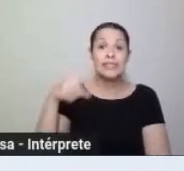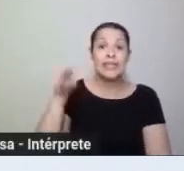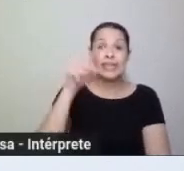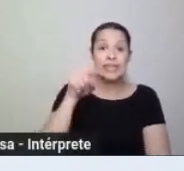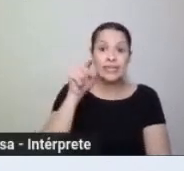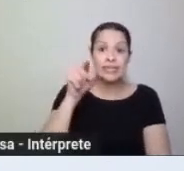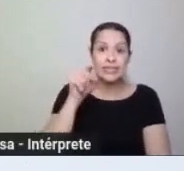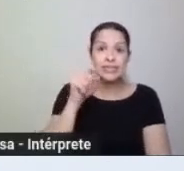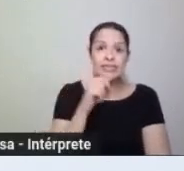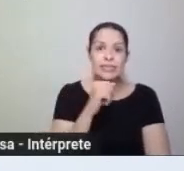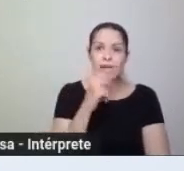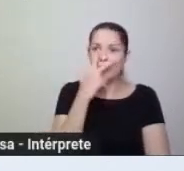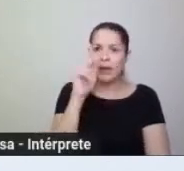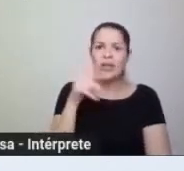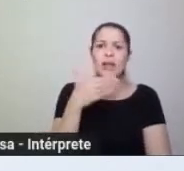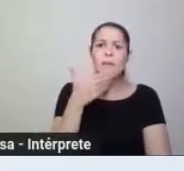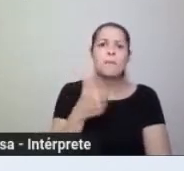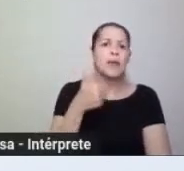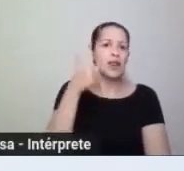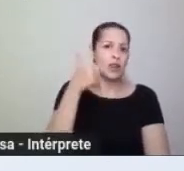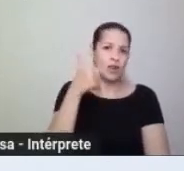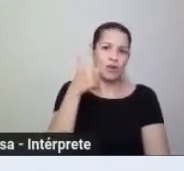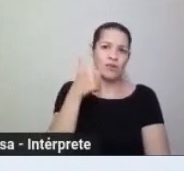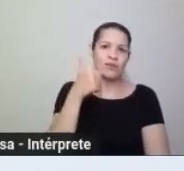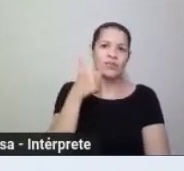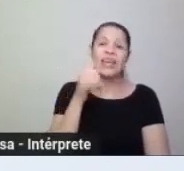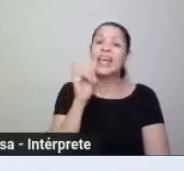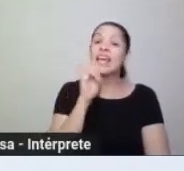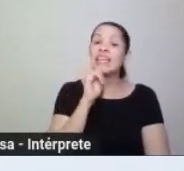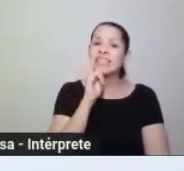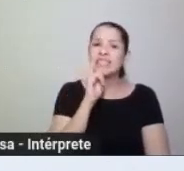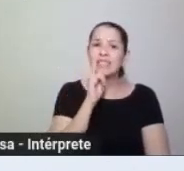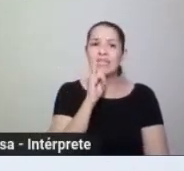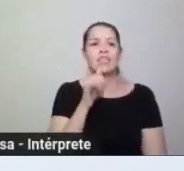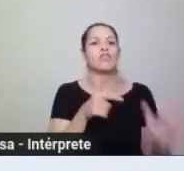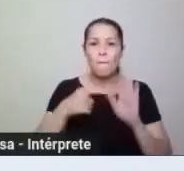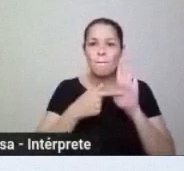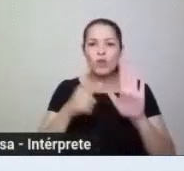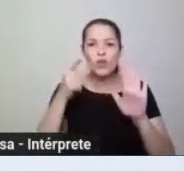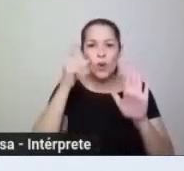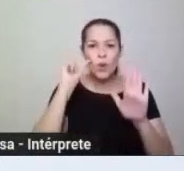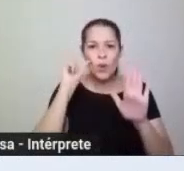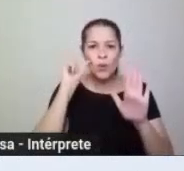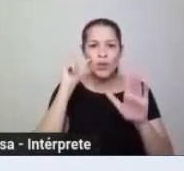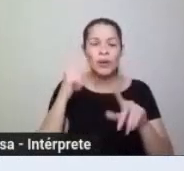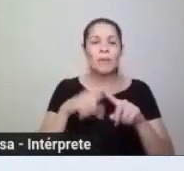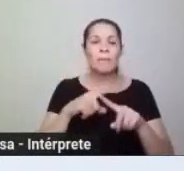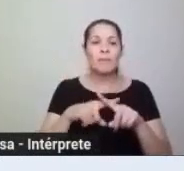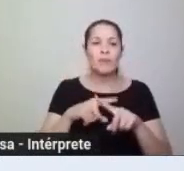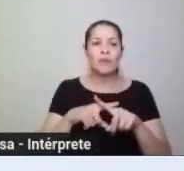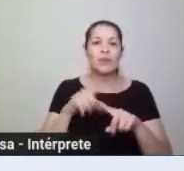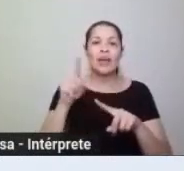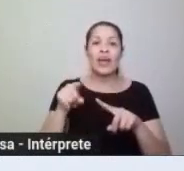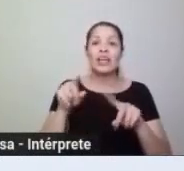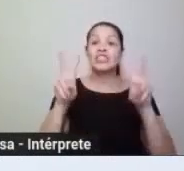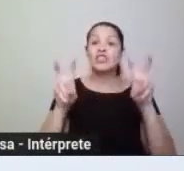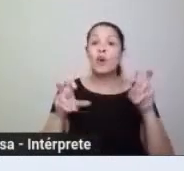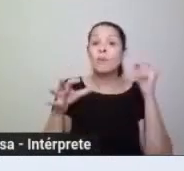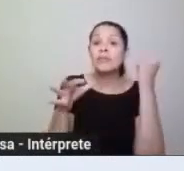o melhor dos cases aí que a gente vai apresentar hoje. Ele envolve a